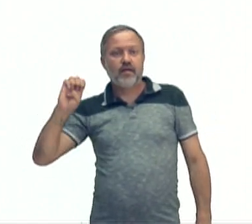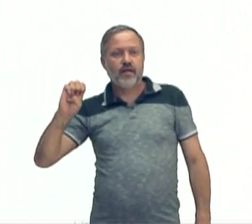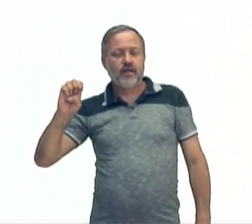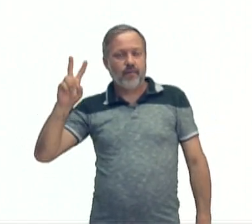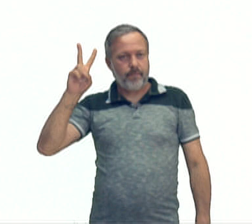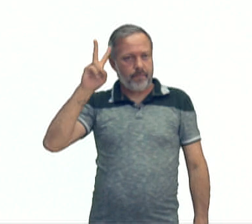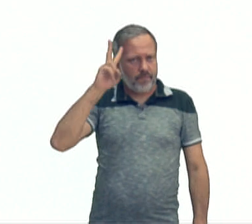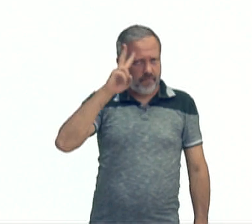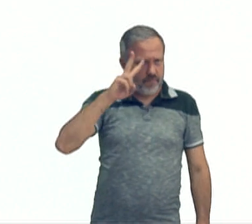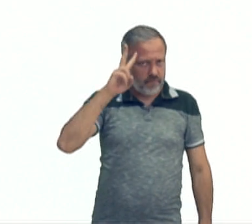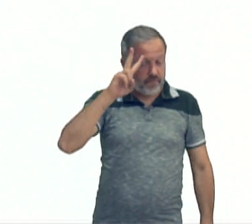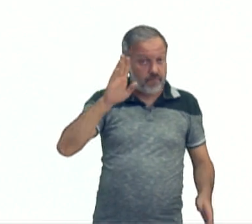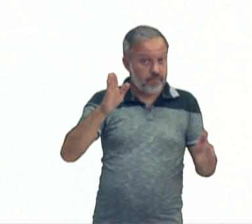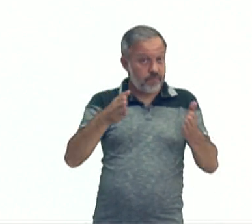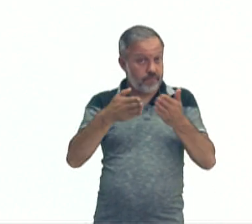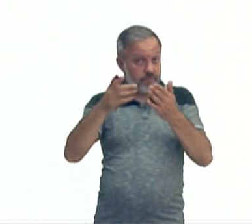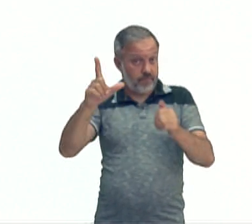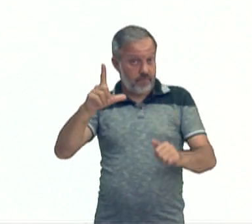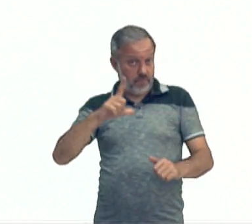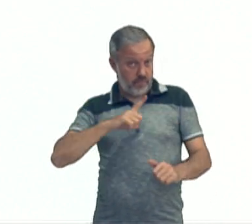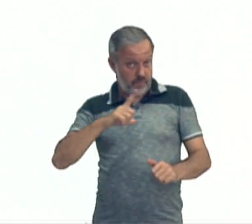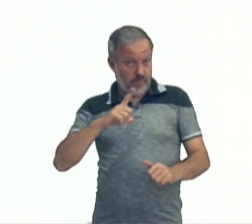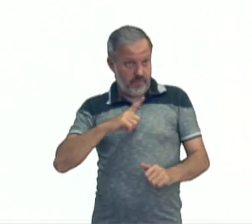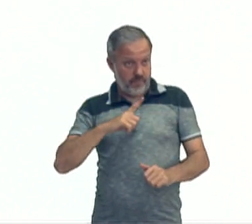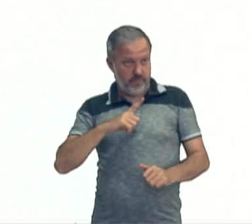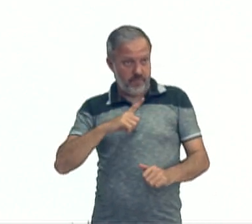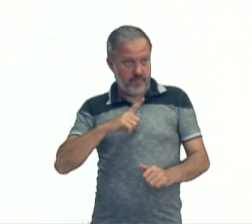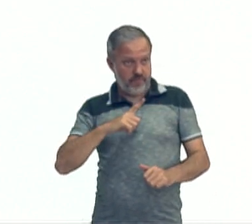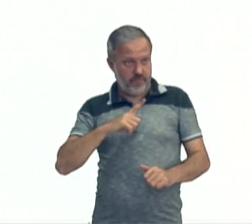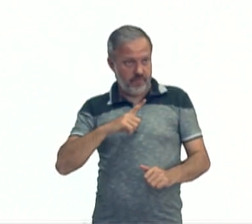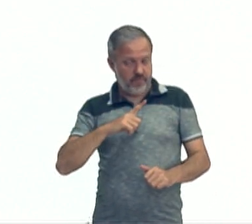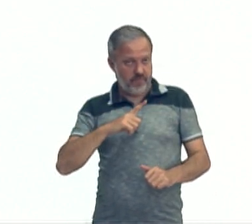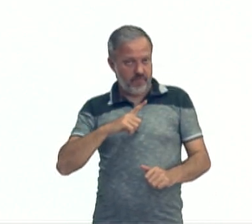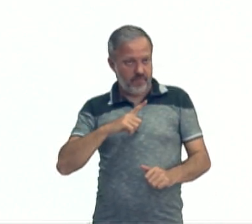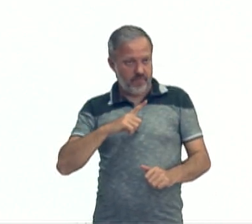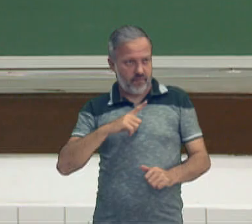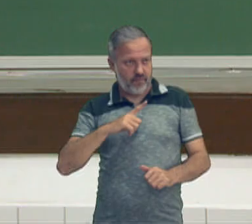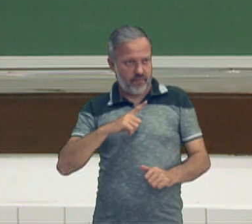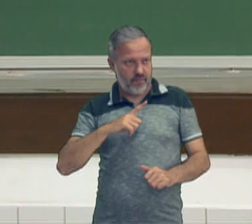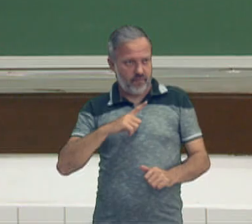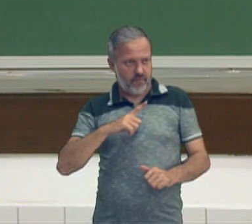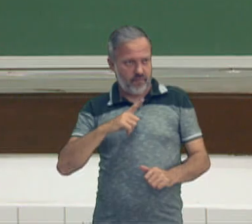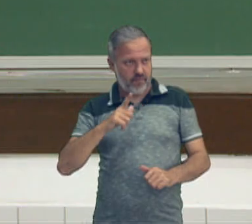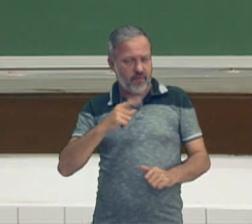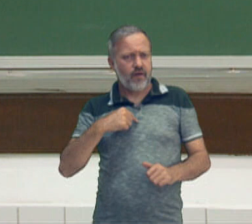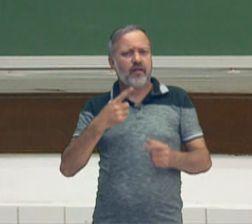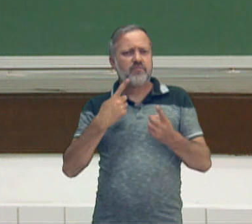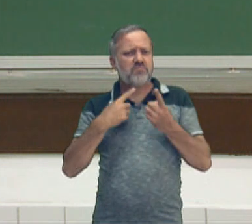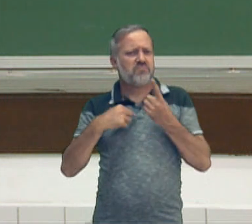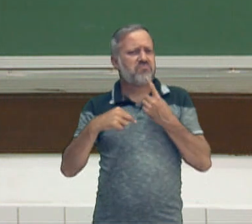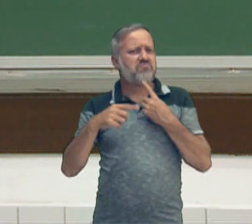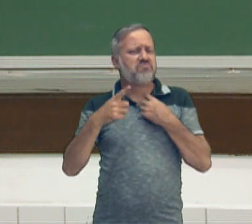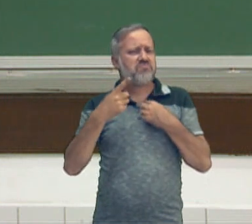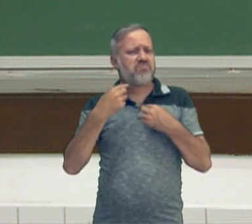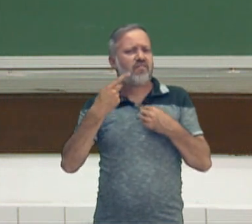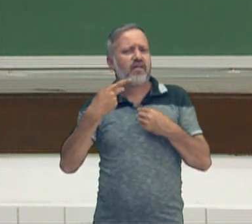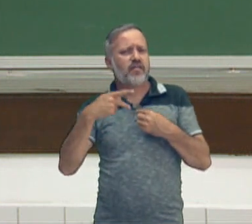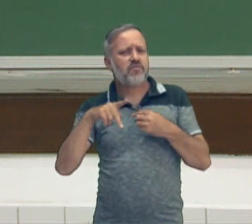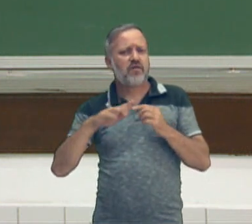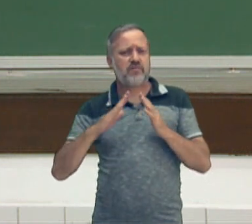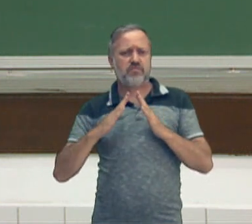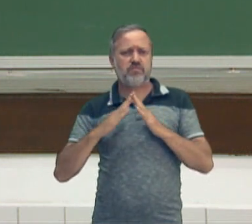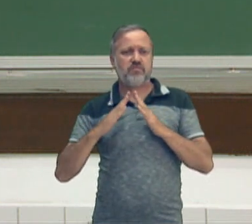tem aquela pessoa que não é muito desejável, que vai visitar a tua